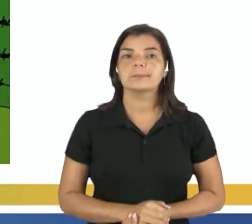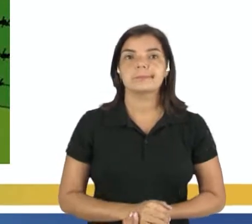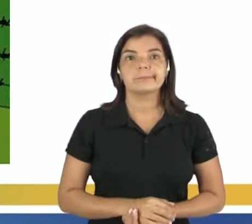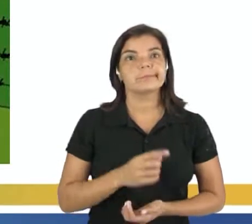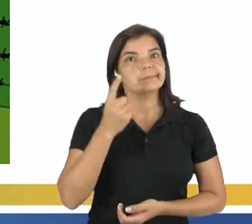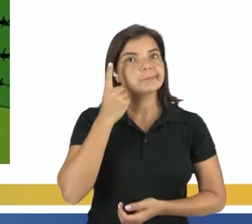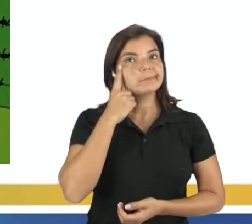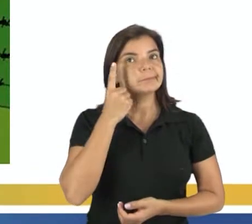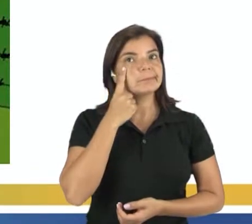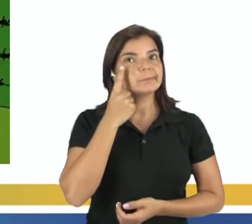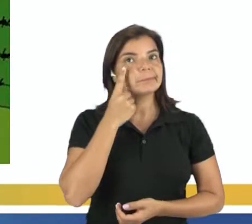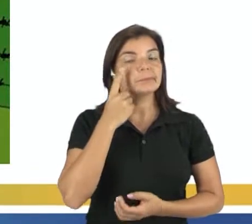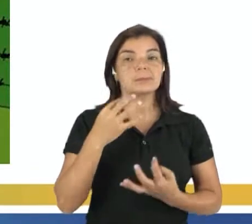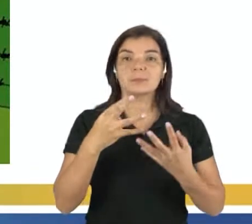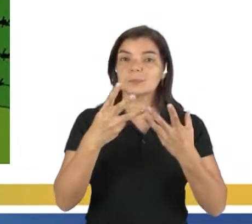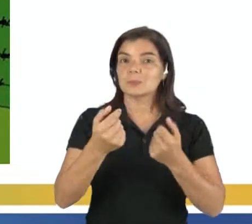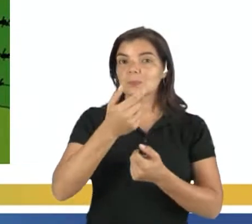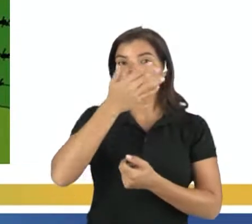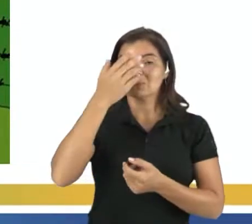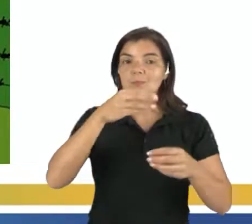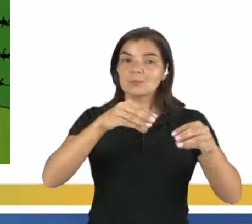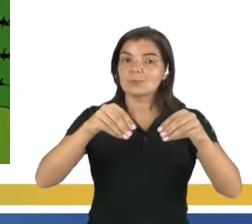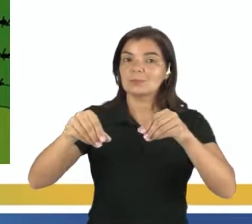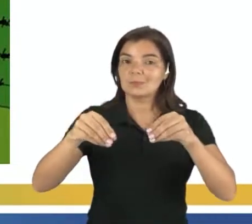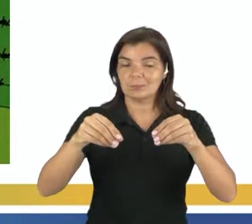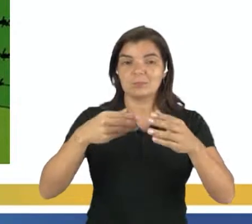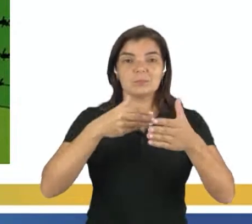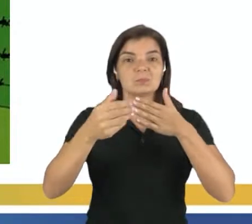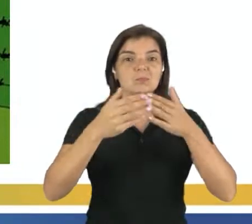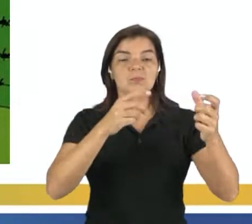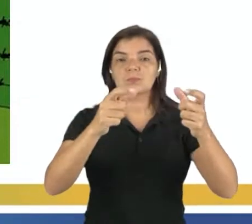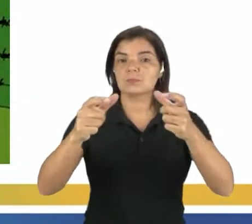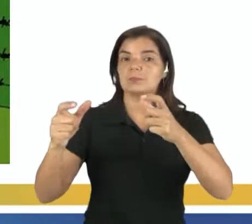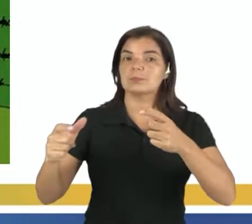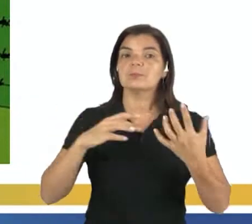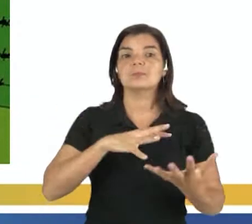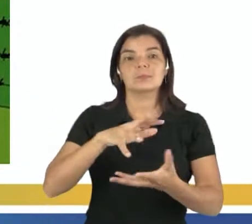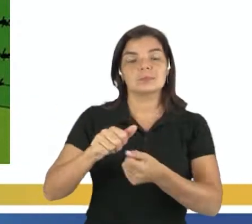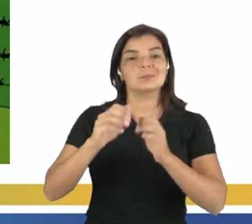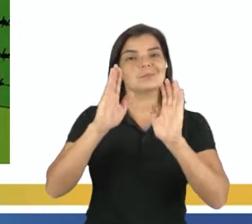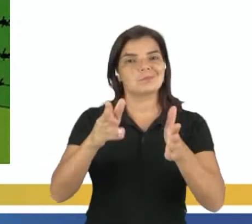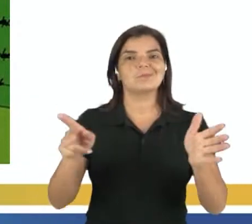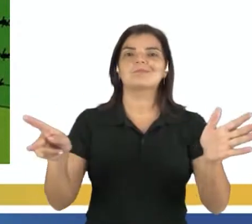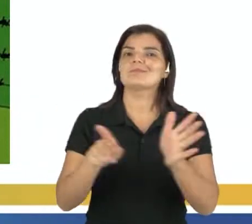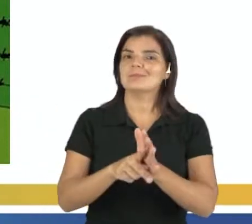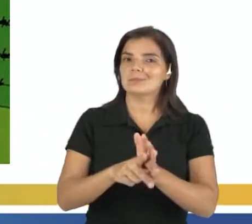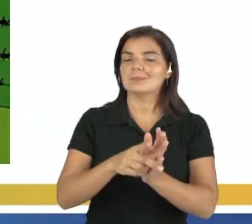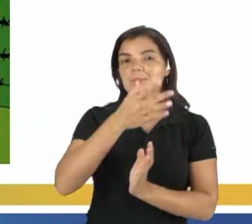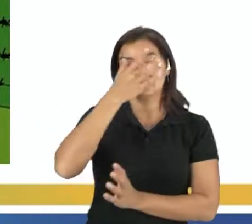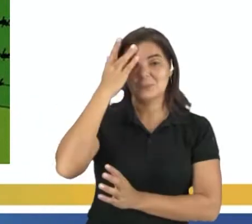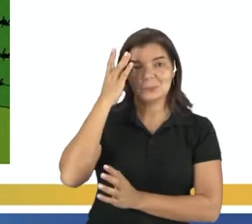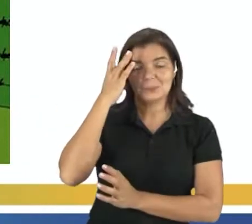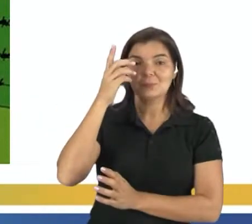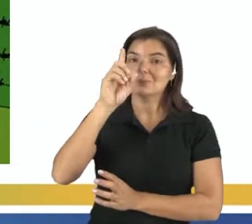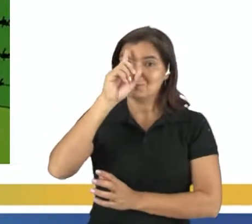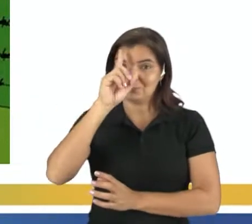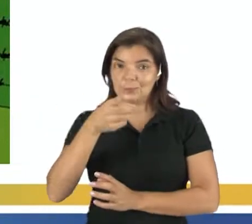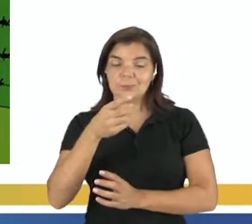você vai ver que todas as propriedades, em qualquer lugar do mundo, elas já são loteadas, já tem um